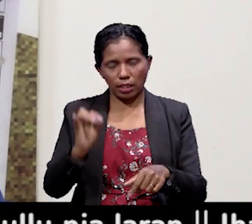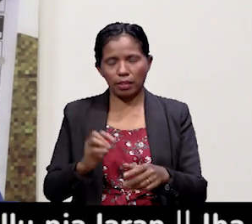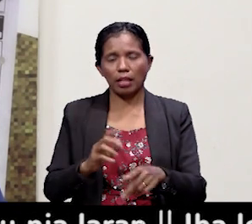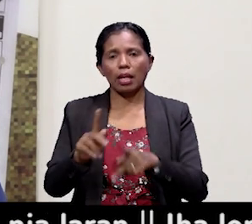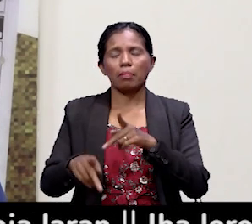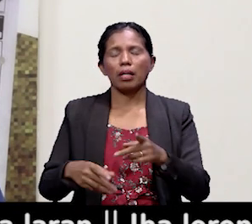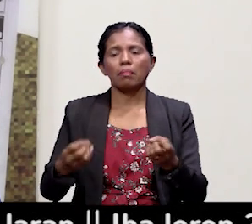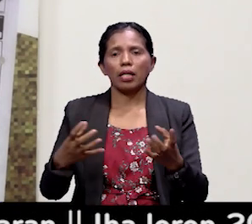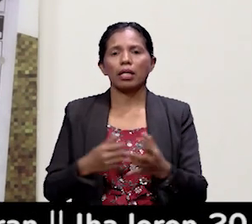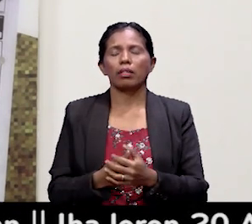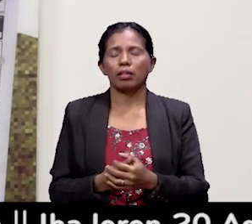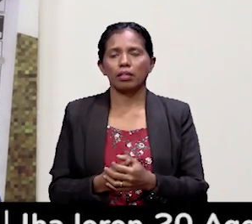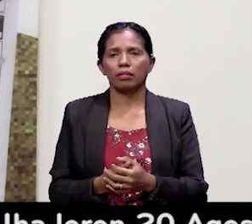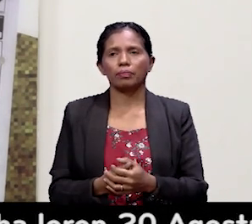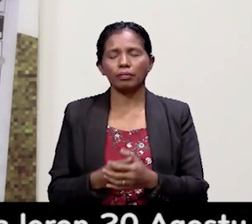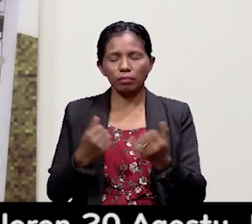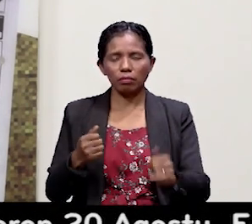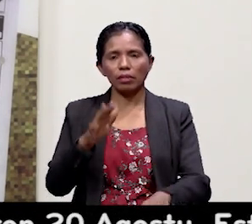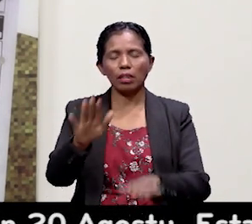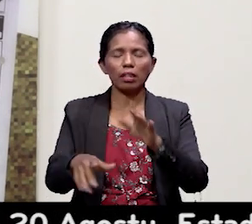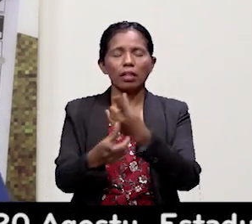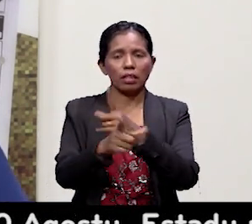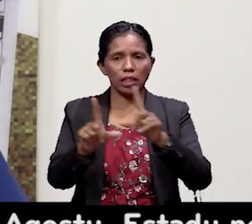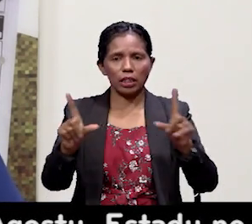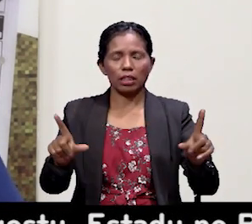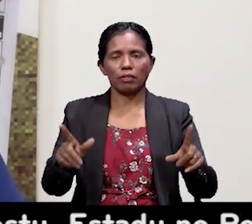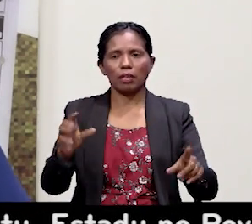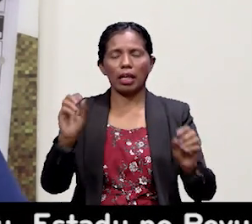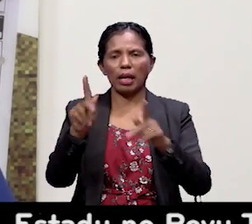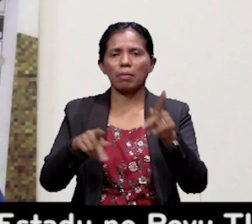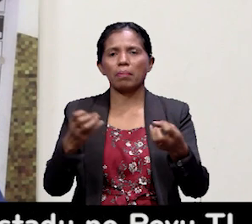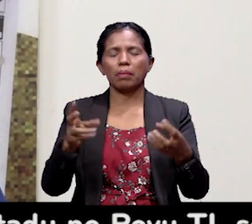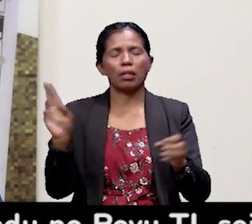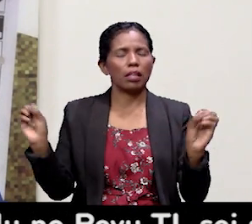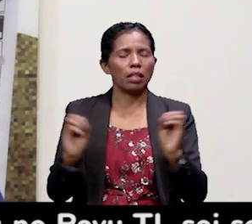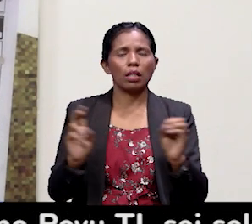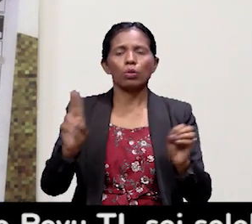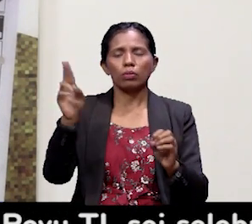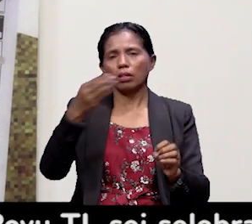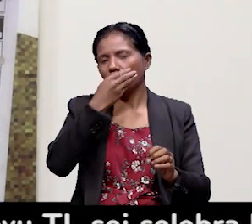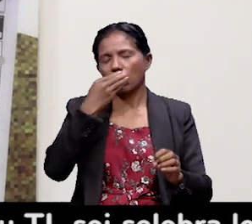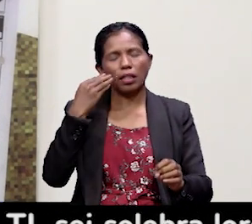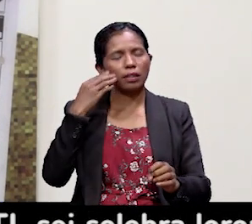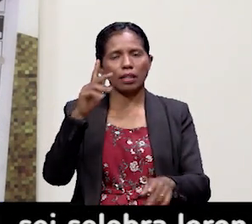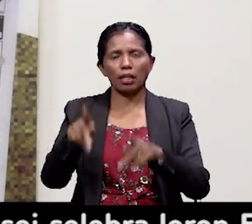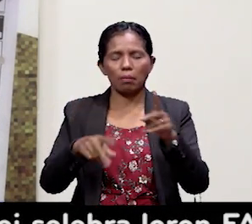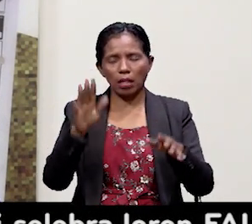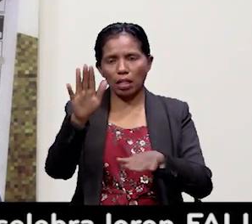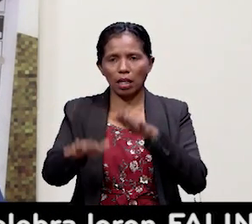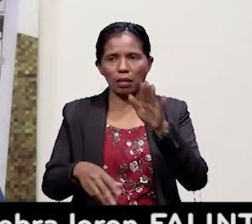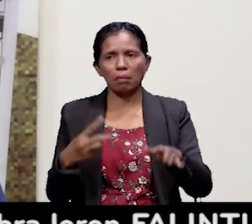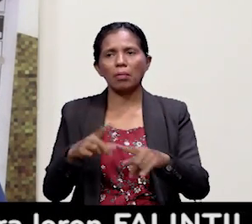barra circulação, movimento livre agora. Itare é uma barra mosla usa máscara, é uma lao, então ita preocupa, mas